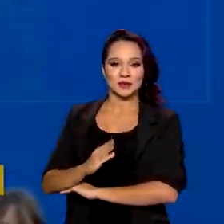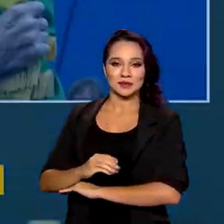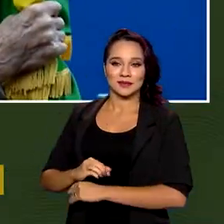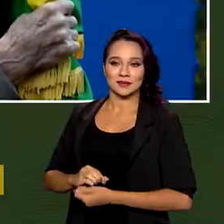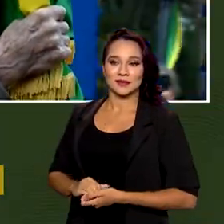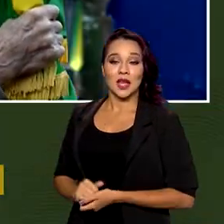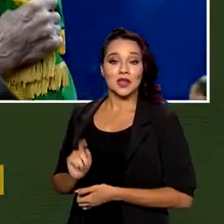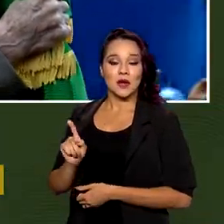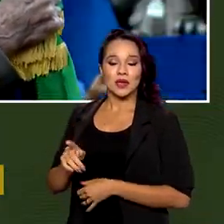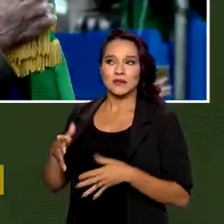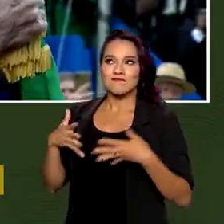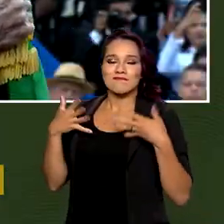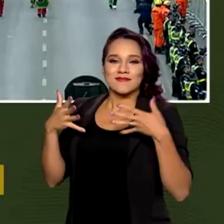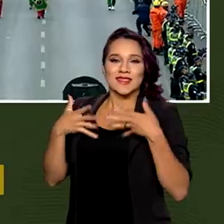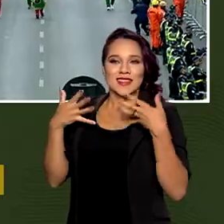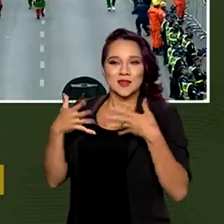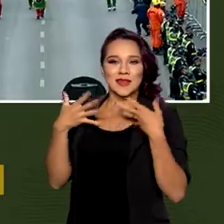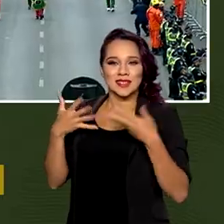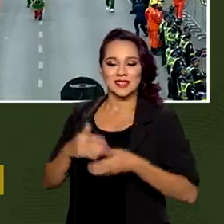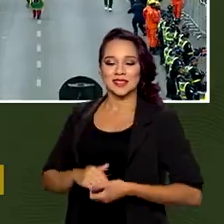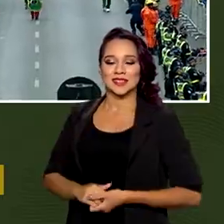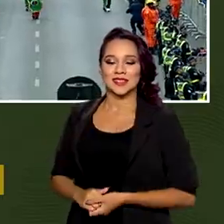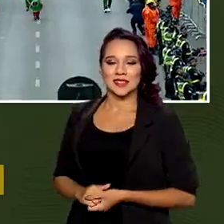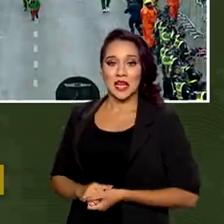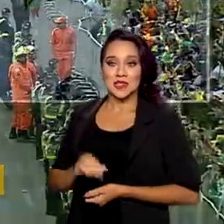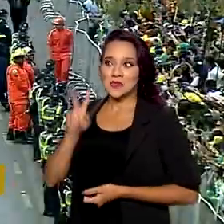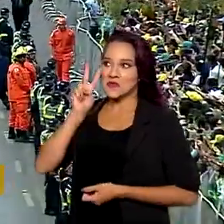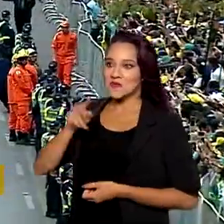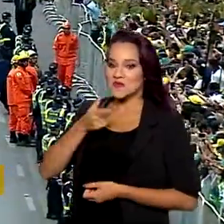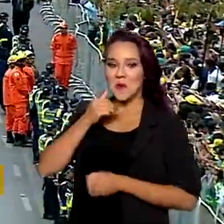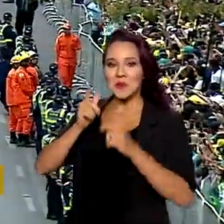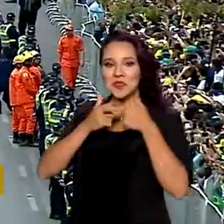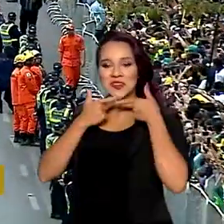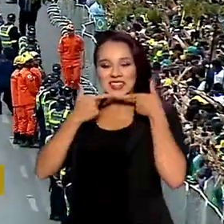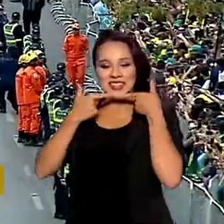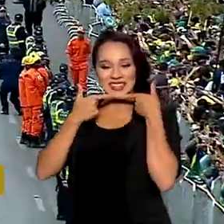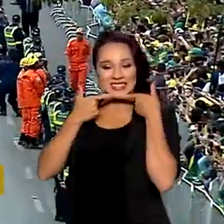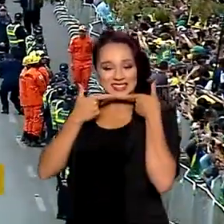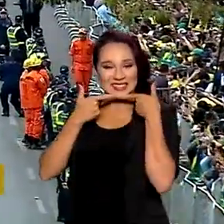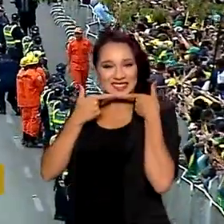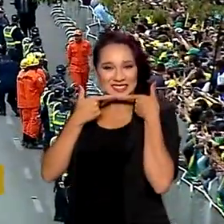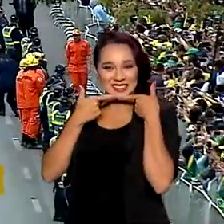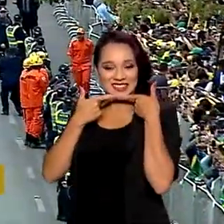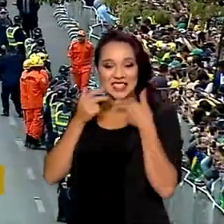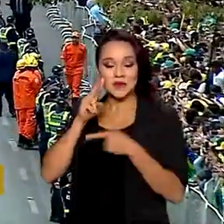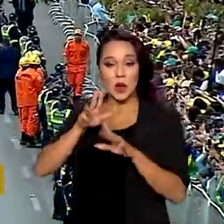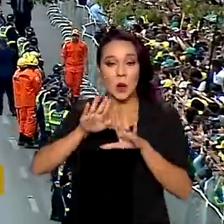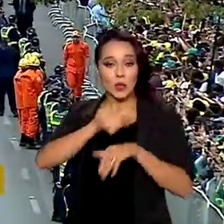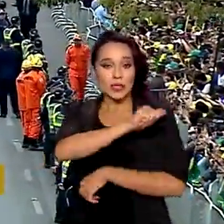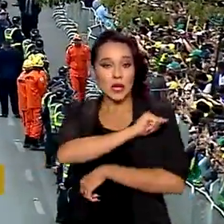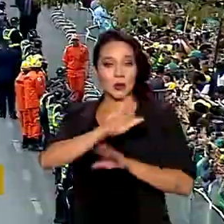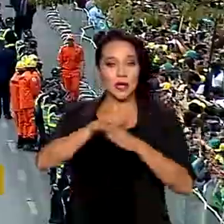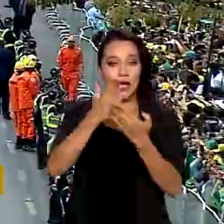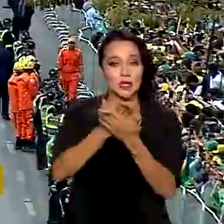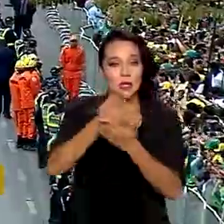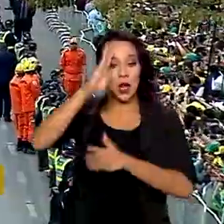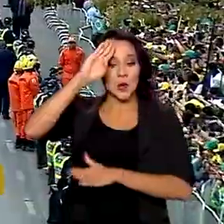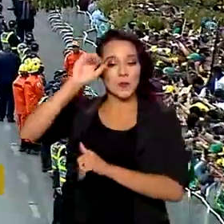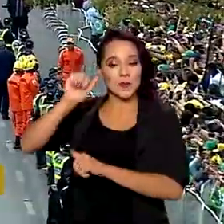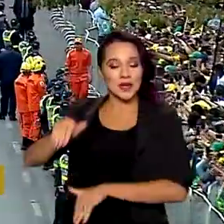Realmente é muito empolgante. O coronel Nestor está aí sorridente, pelas imagens, aqui à frente os alunos do Colégio Militar